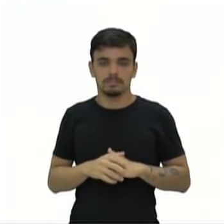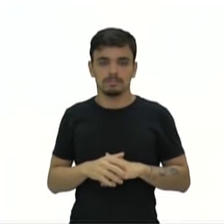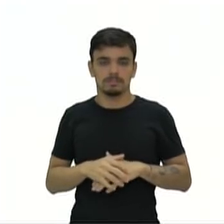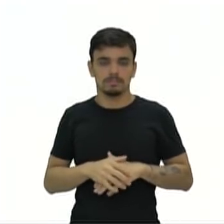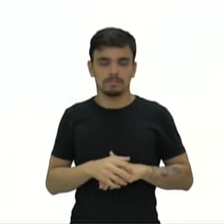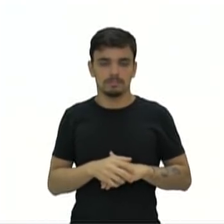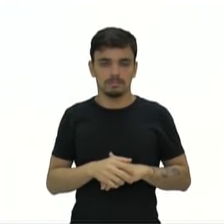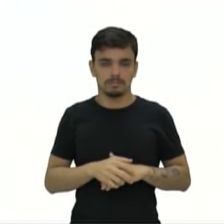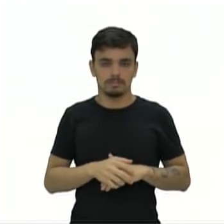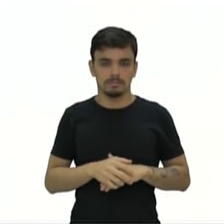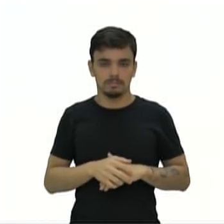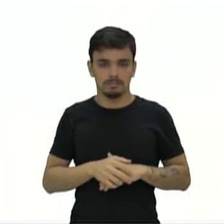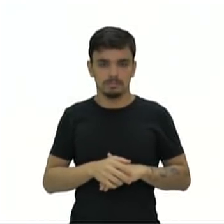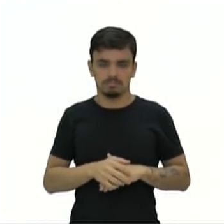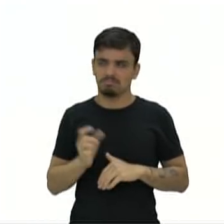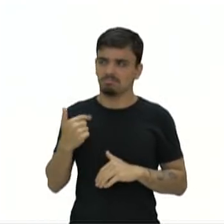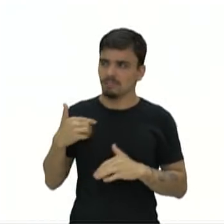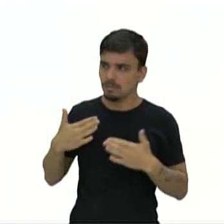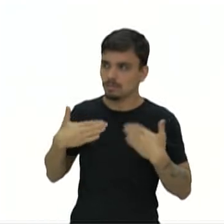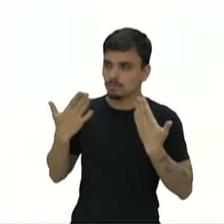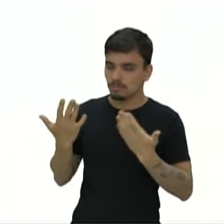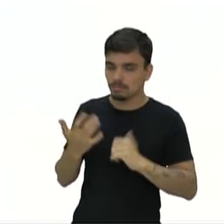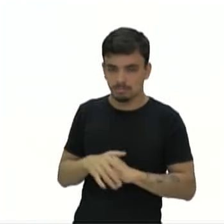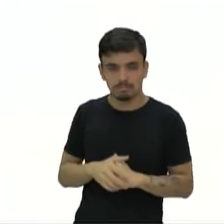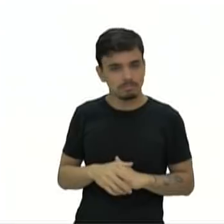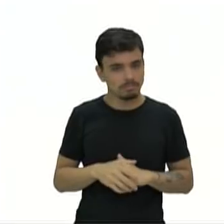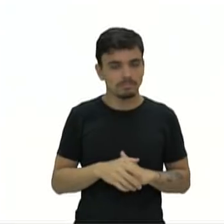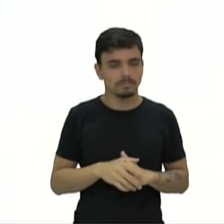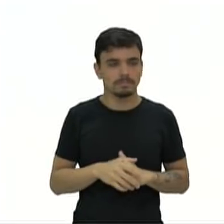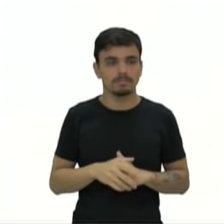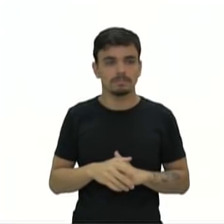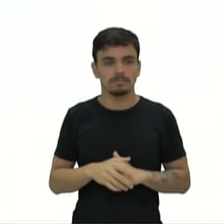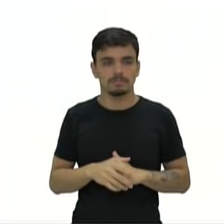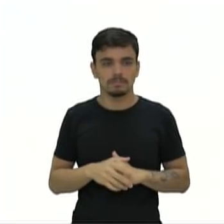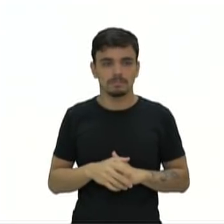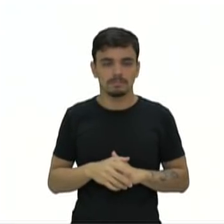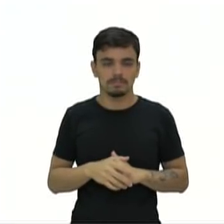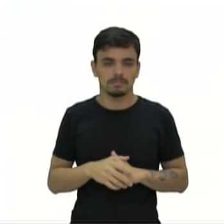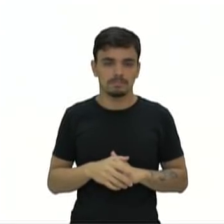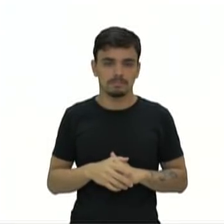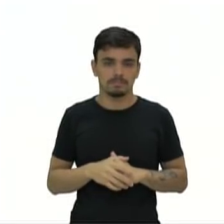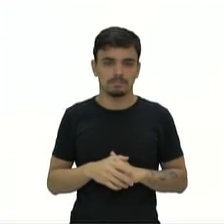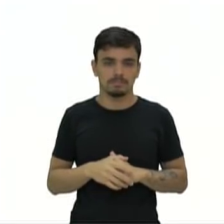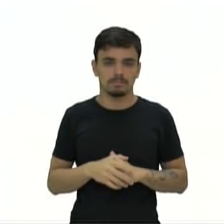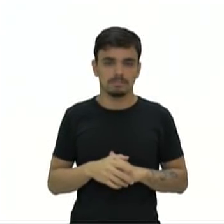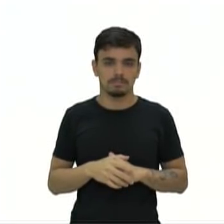Não sei, professor, mas eu ia ficar assustado. Eu também, pesado.